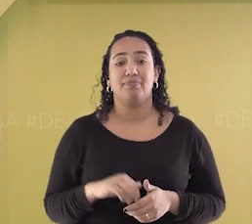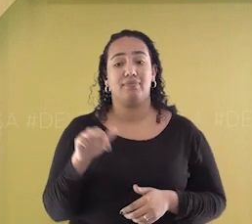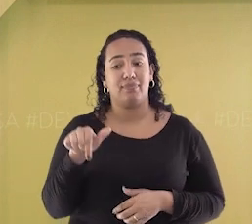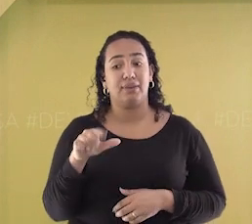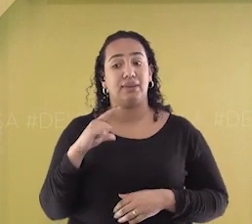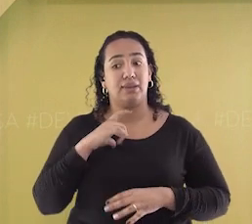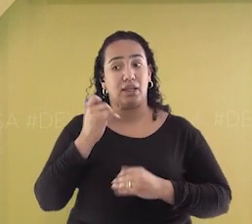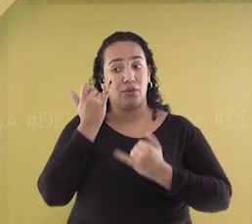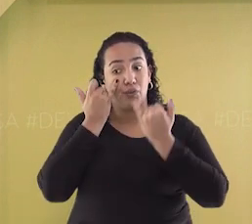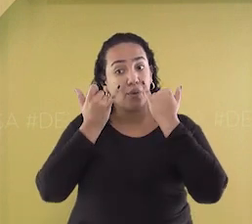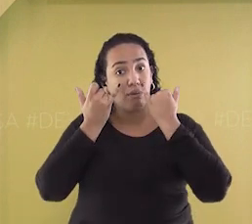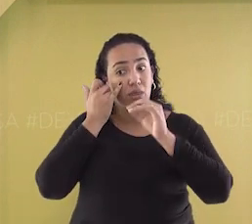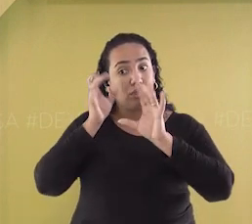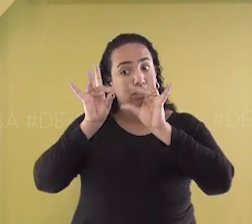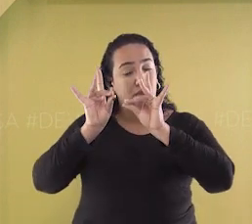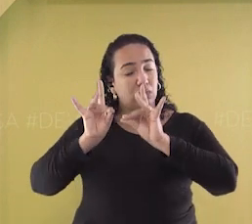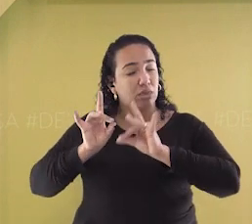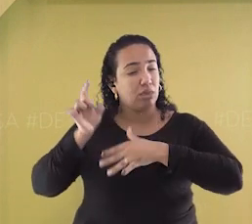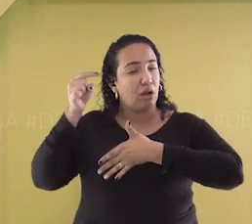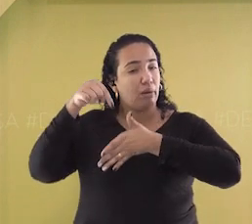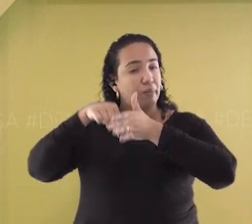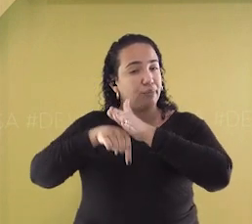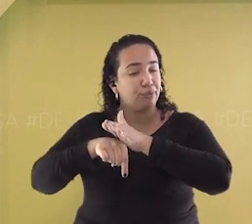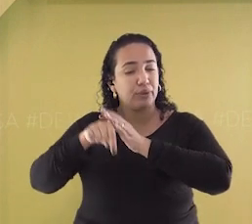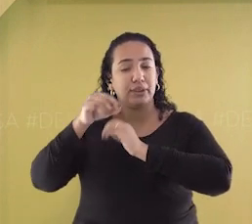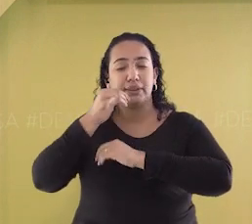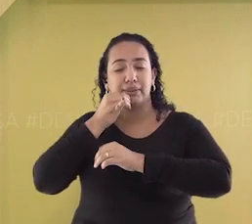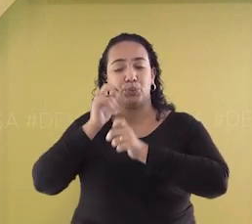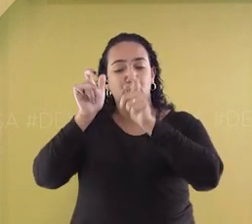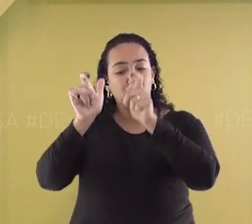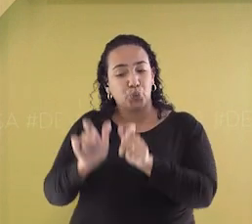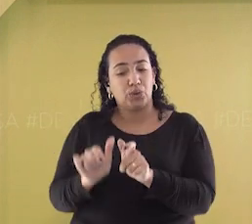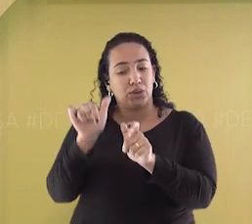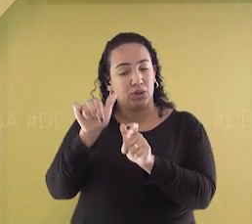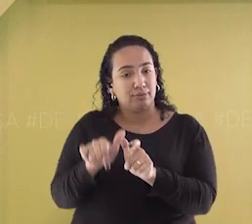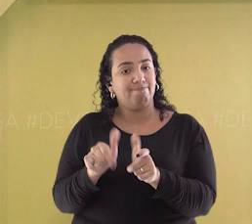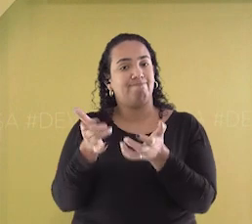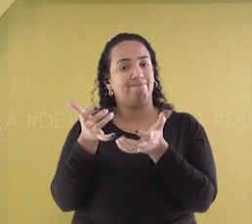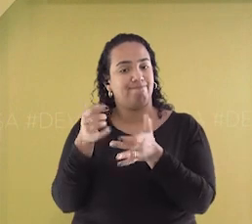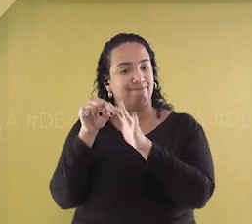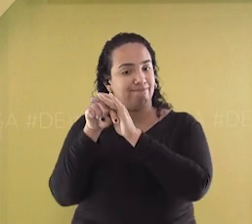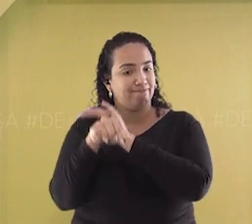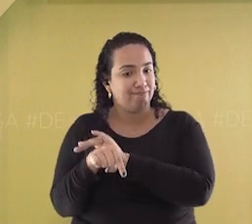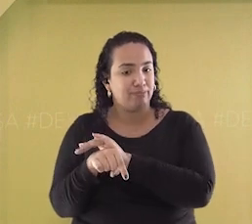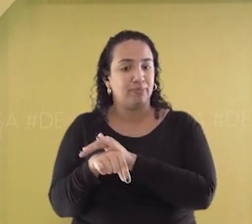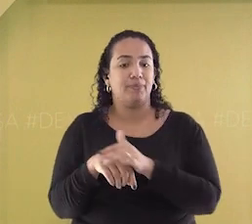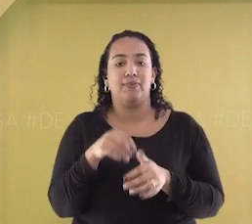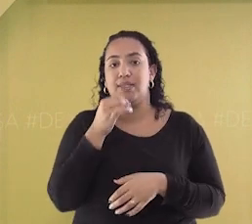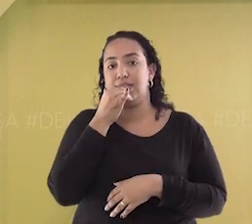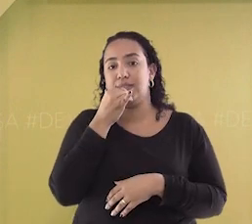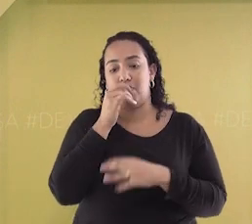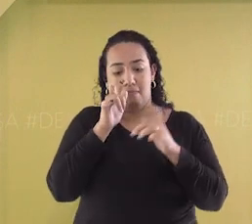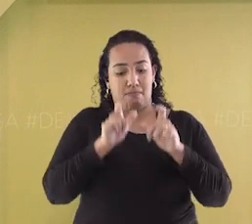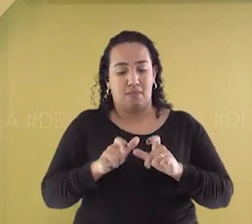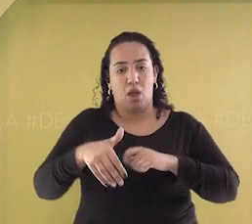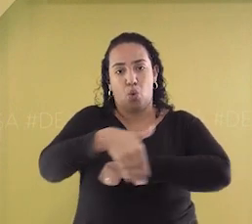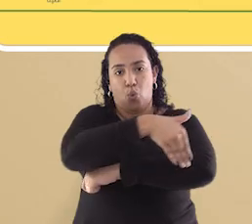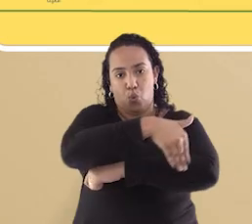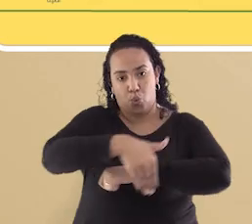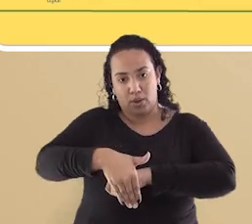com informações mais detalhadas sobre um determinado ponto que queira ser destacado, como as ruas de um bairro, por